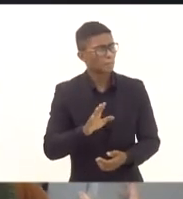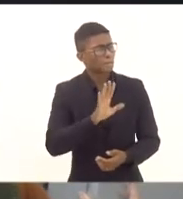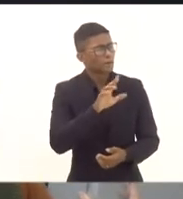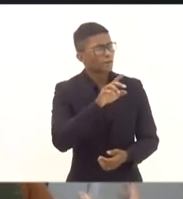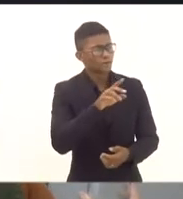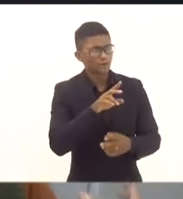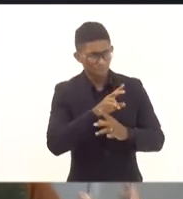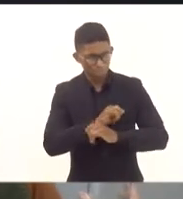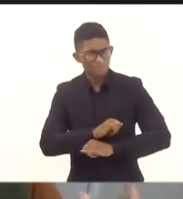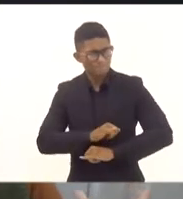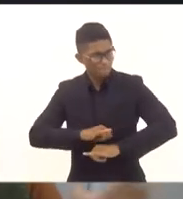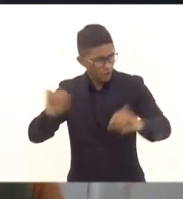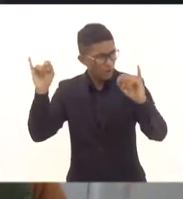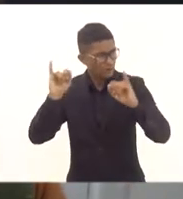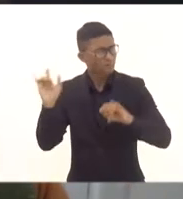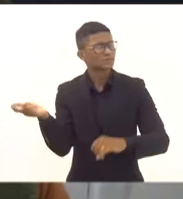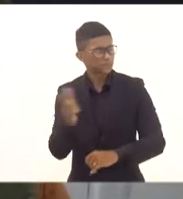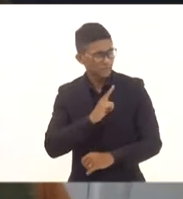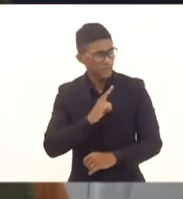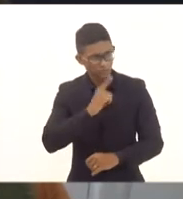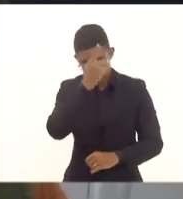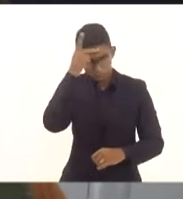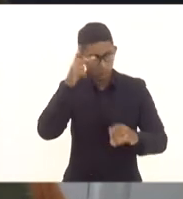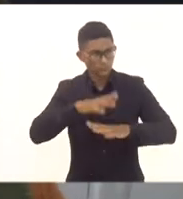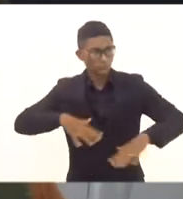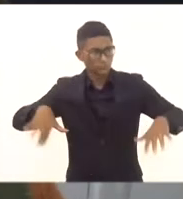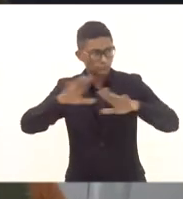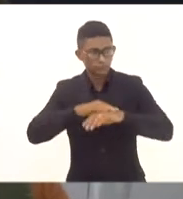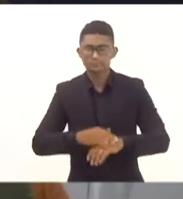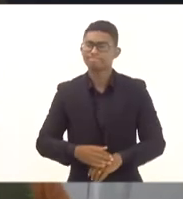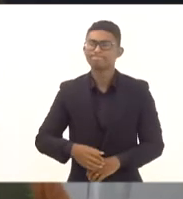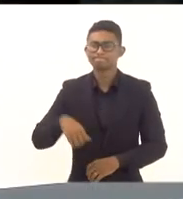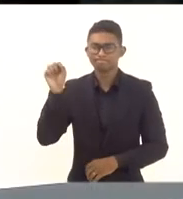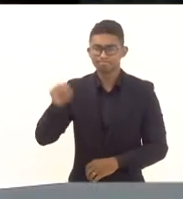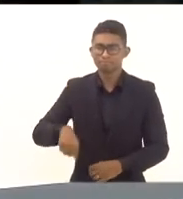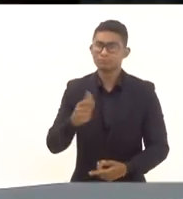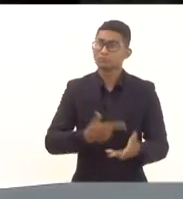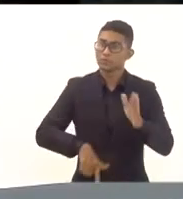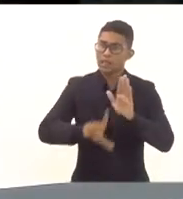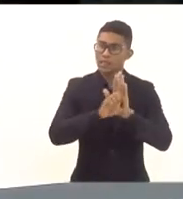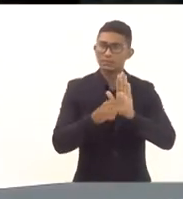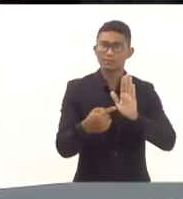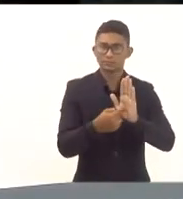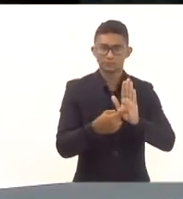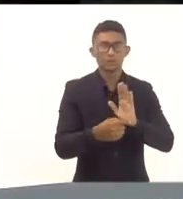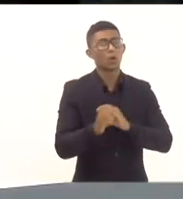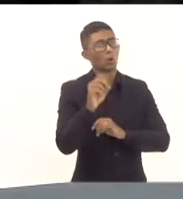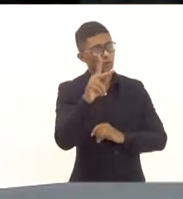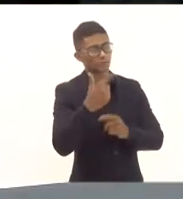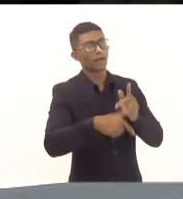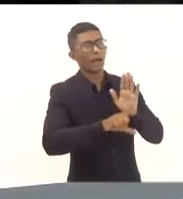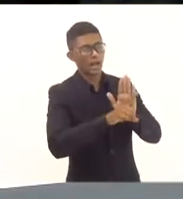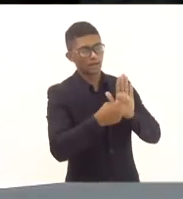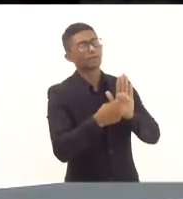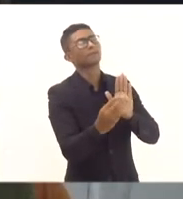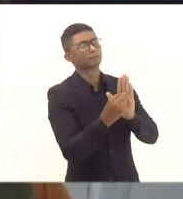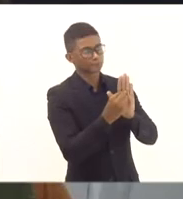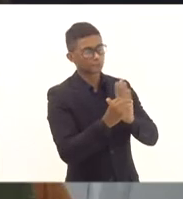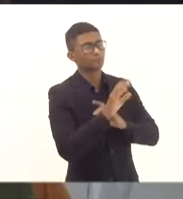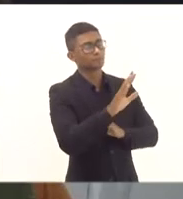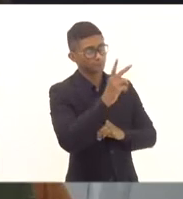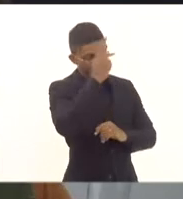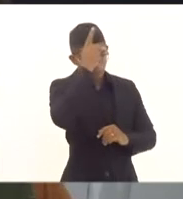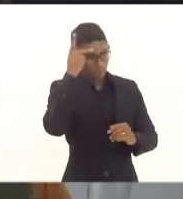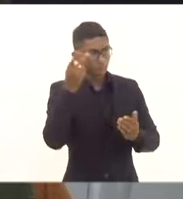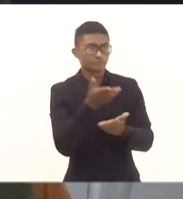passado na hora para todos eles sem está na lei né então dá-lhe dá-lhe uma coisa a gente está falando de pessoas que realmente